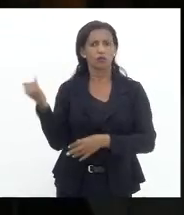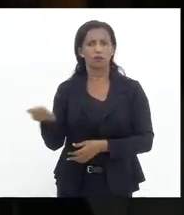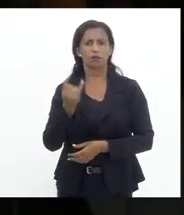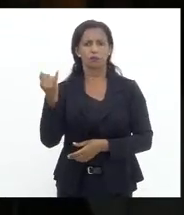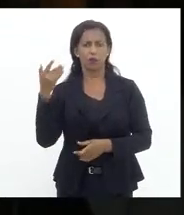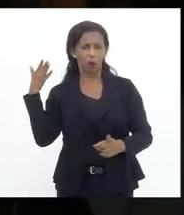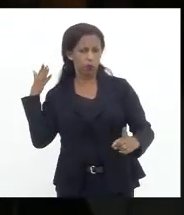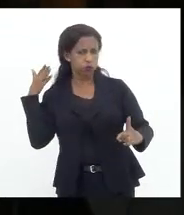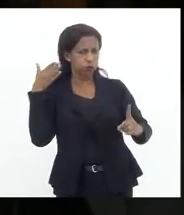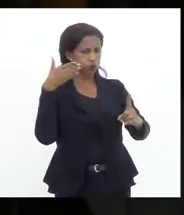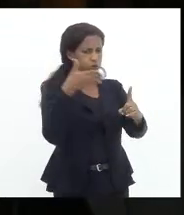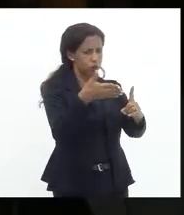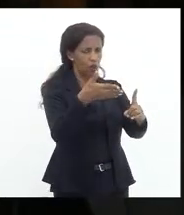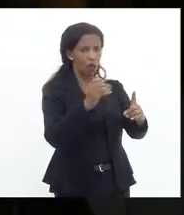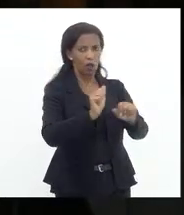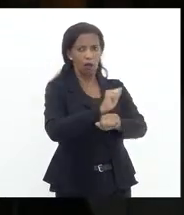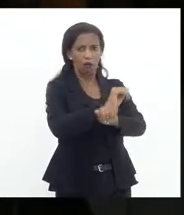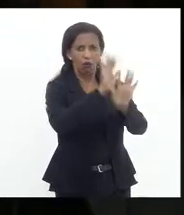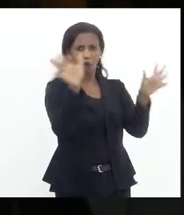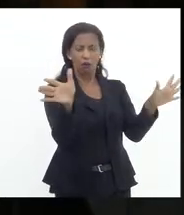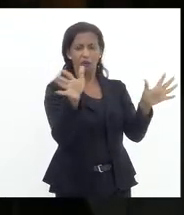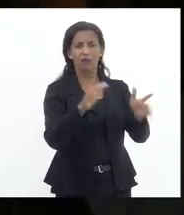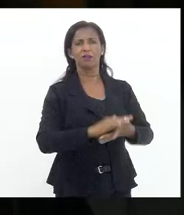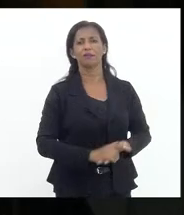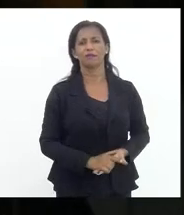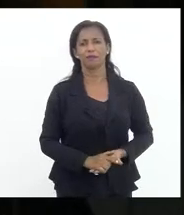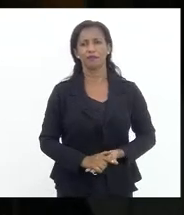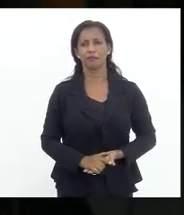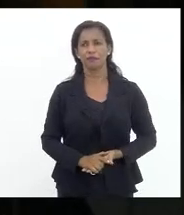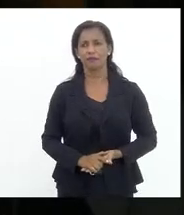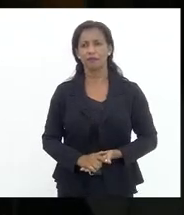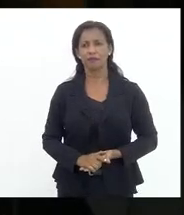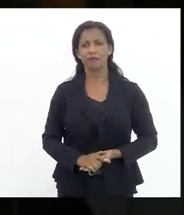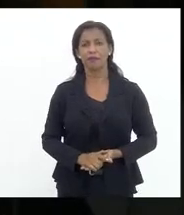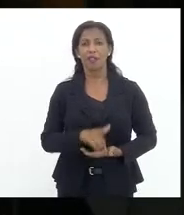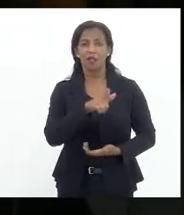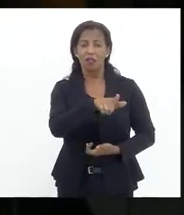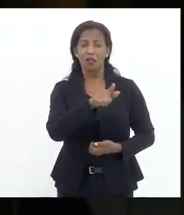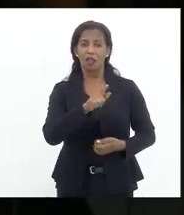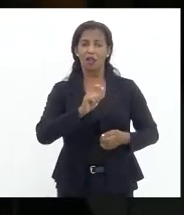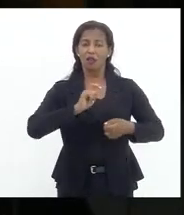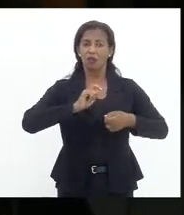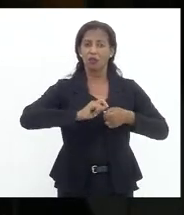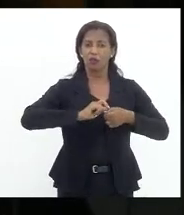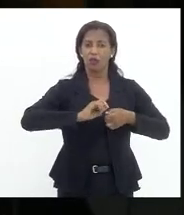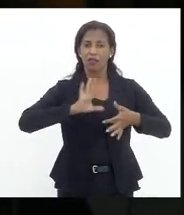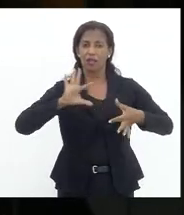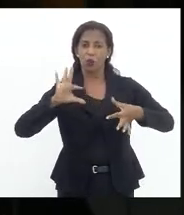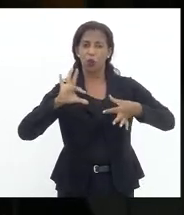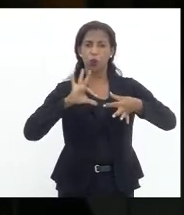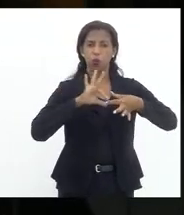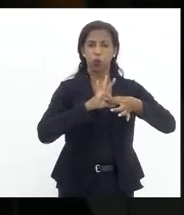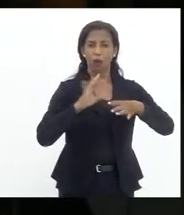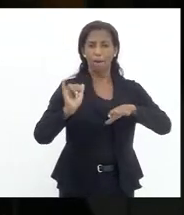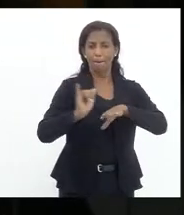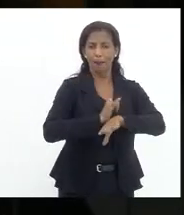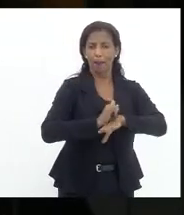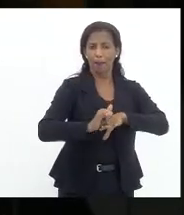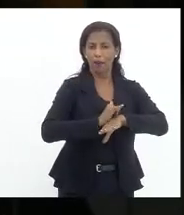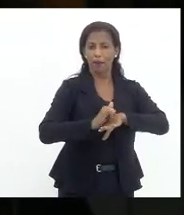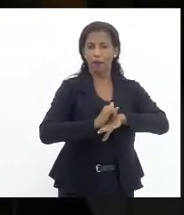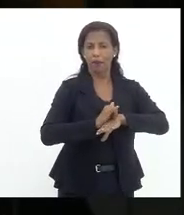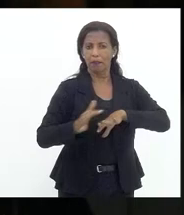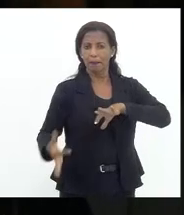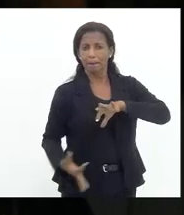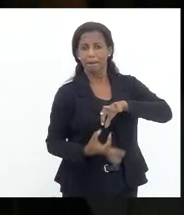numa direção muito clara, que é constituir um eixo estratégico e estruturante do